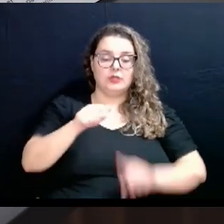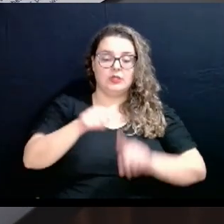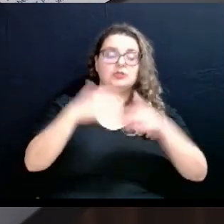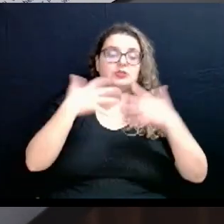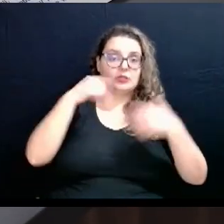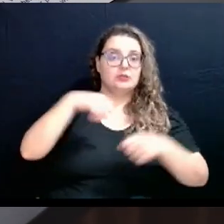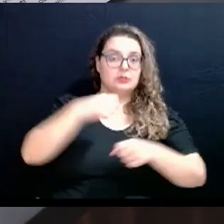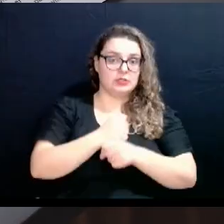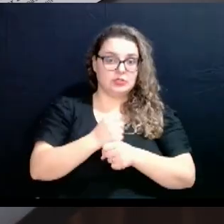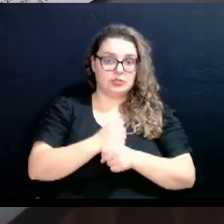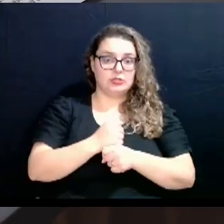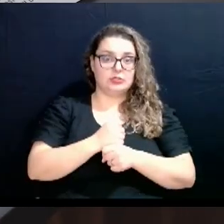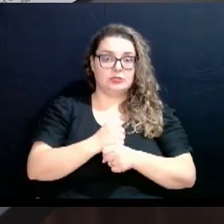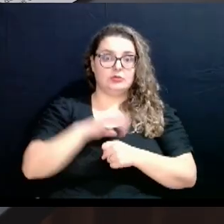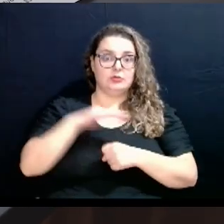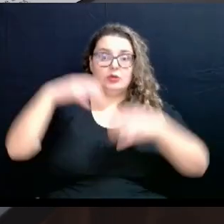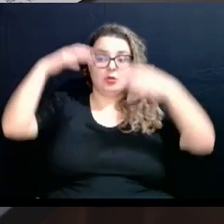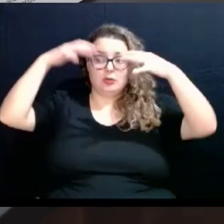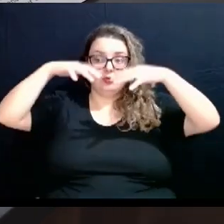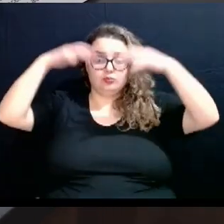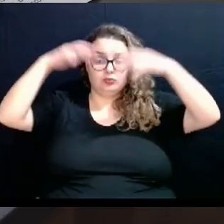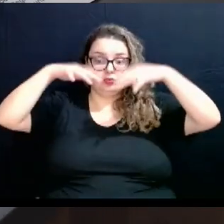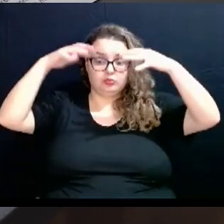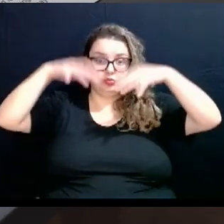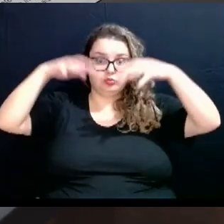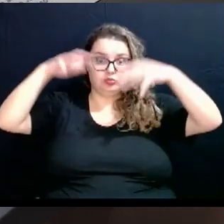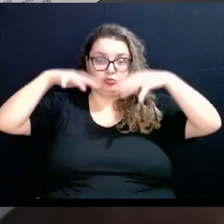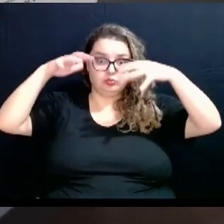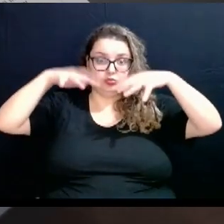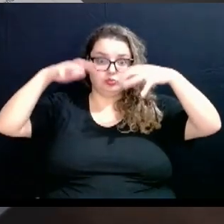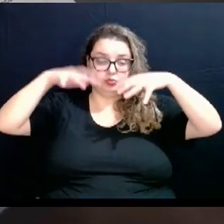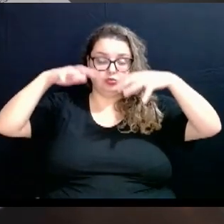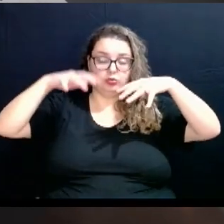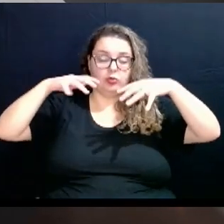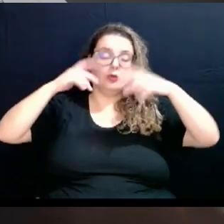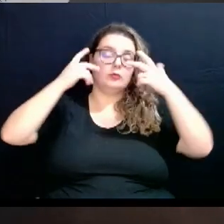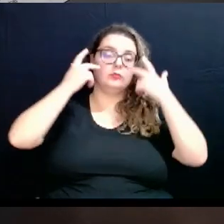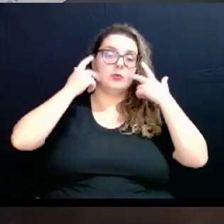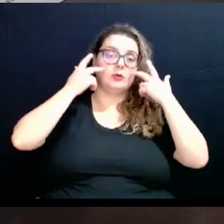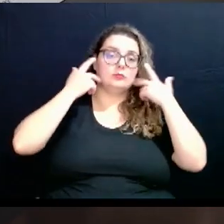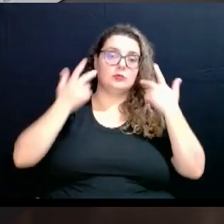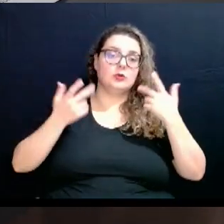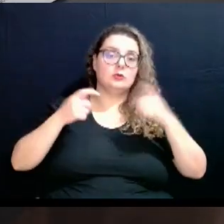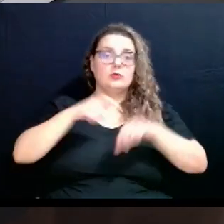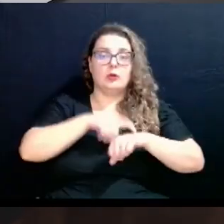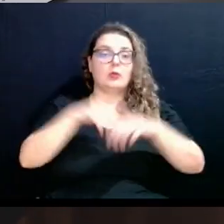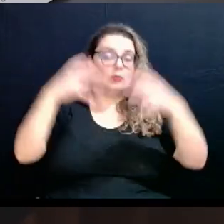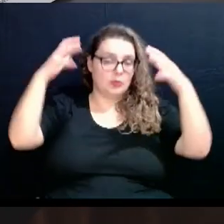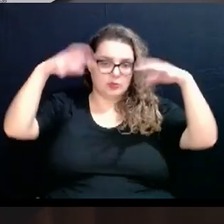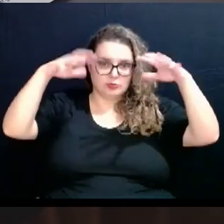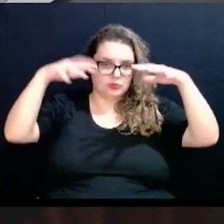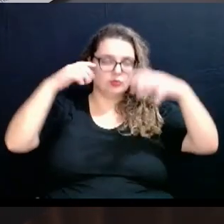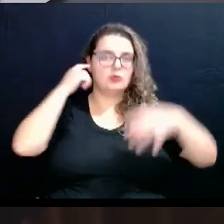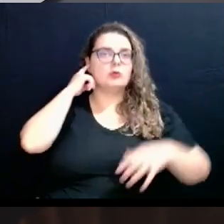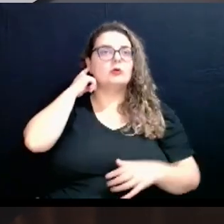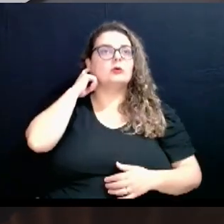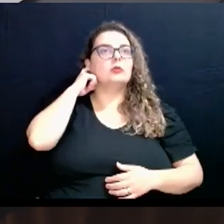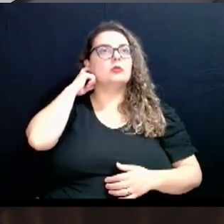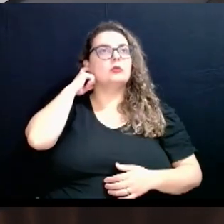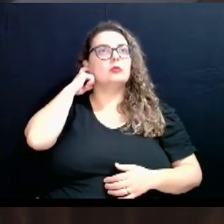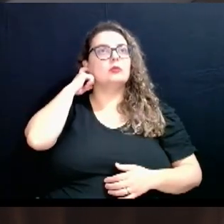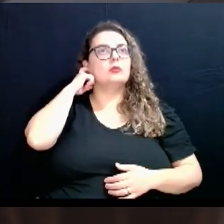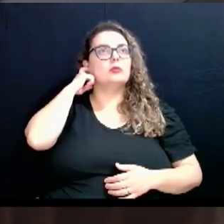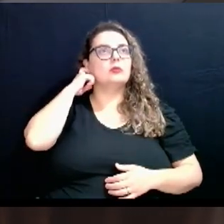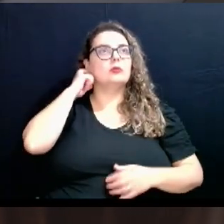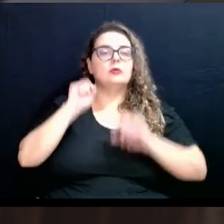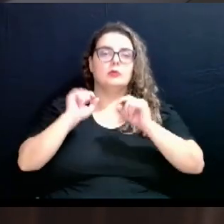2025, janeiro desse ano, quando choveu bastante, ou choveu uma quantidade normal, e era época de chuva, o